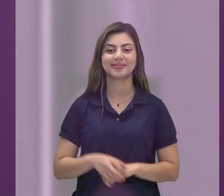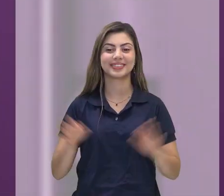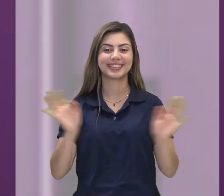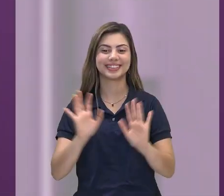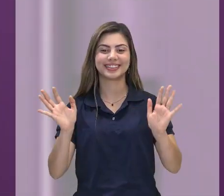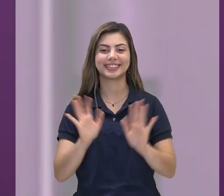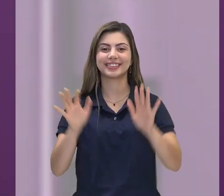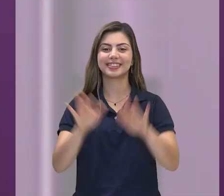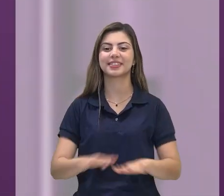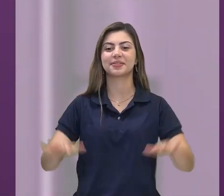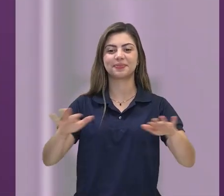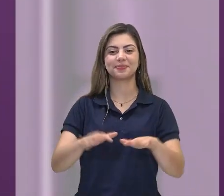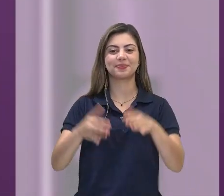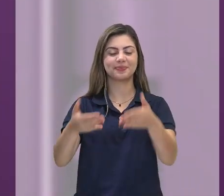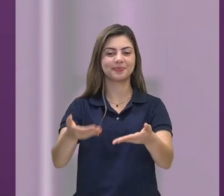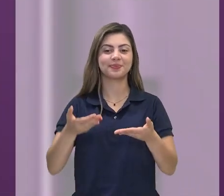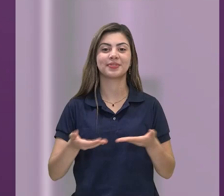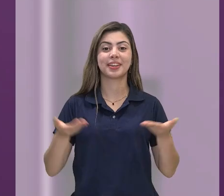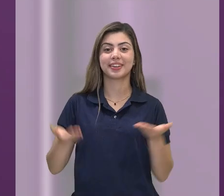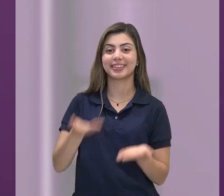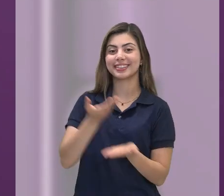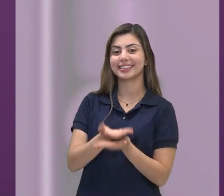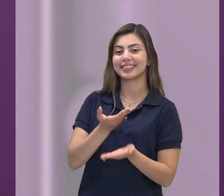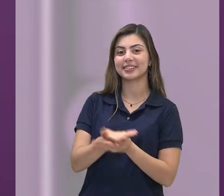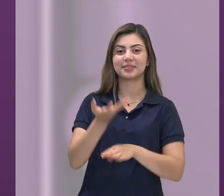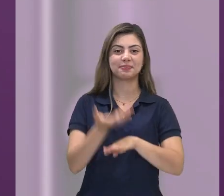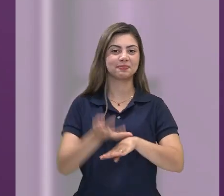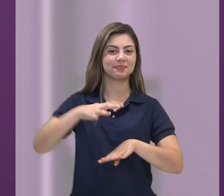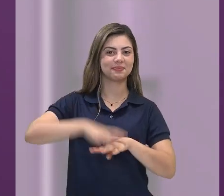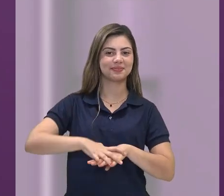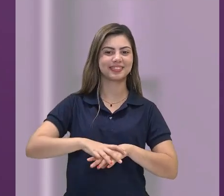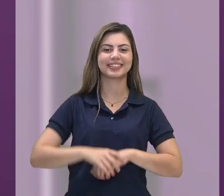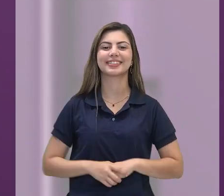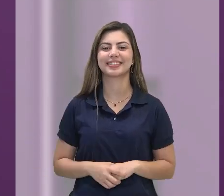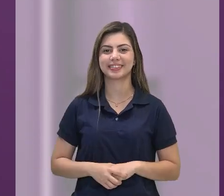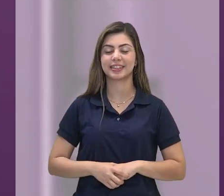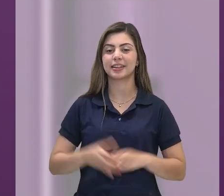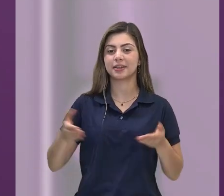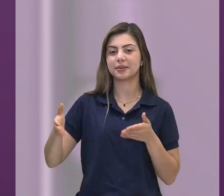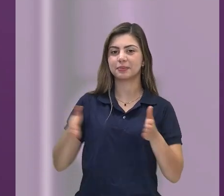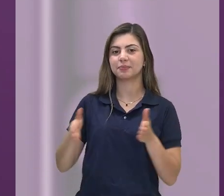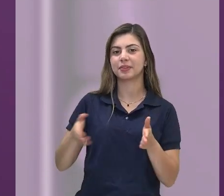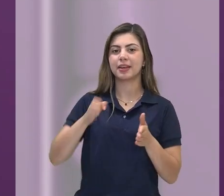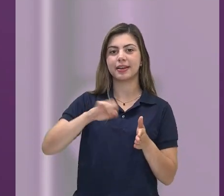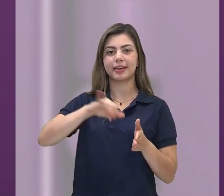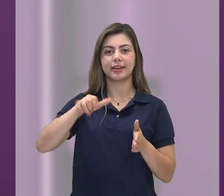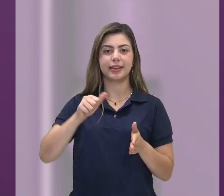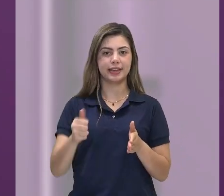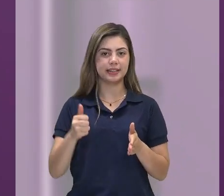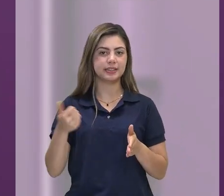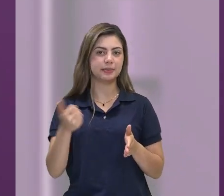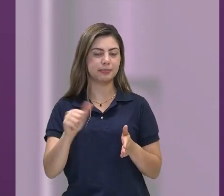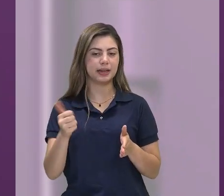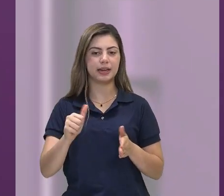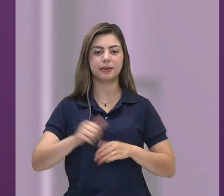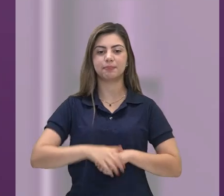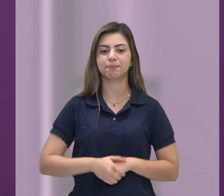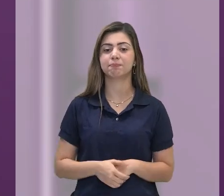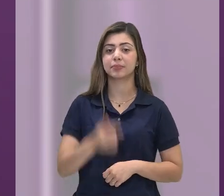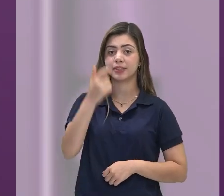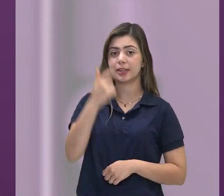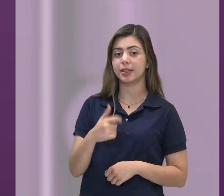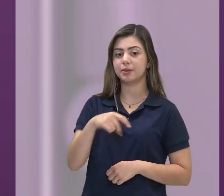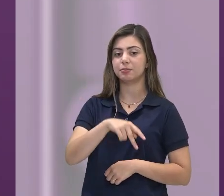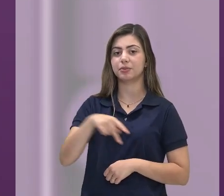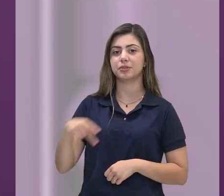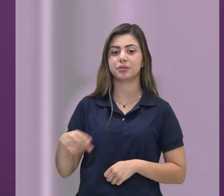Olá, sejam todos bem-vindos a mais uma aula de matemática, EJA, 11ª fase. Aqui com vocês, quem